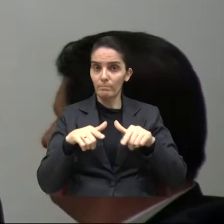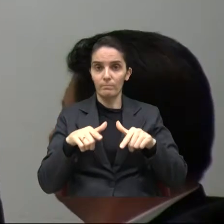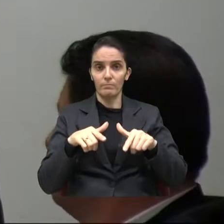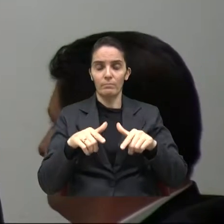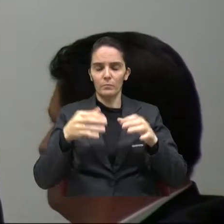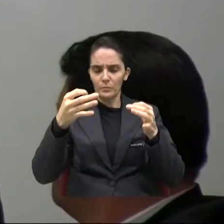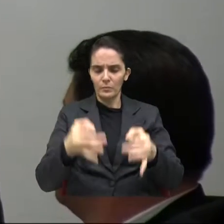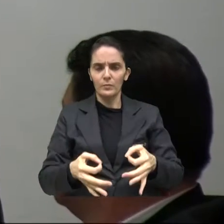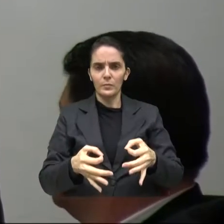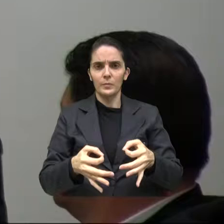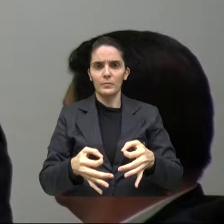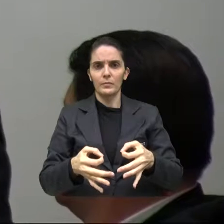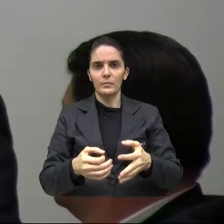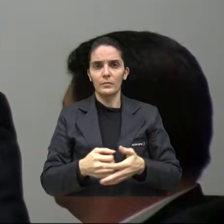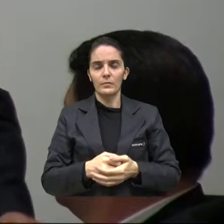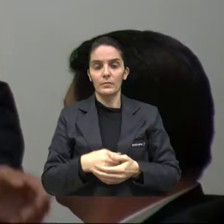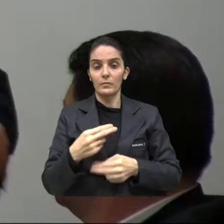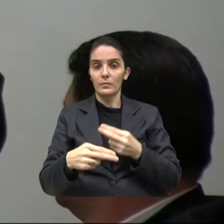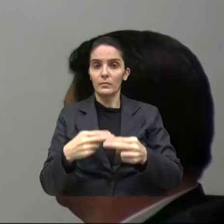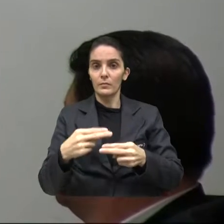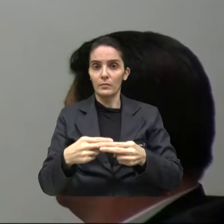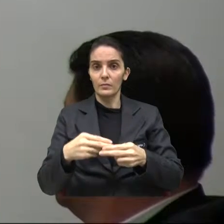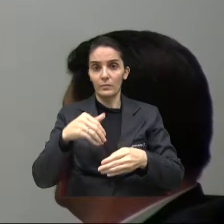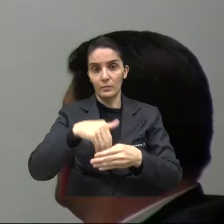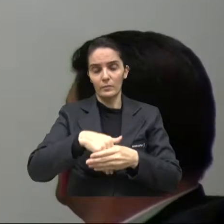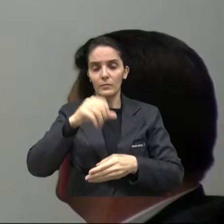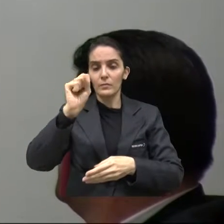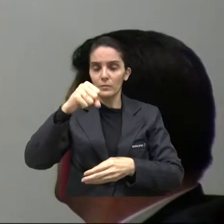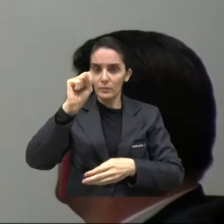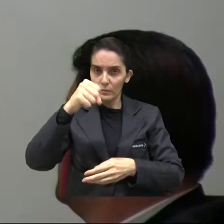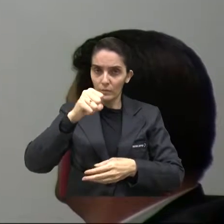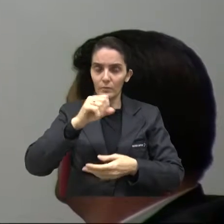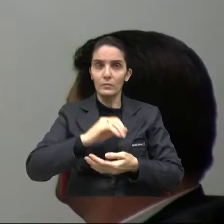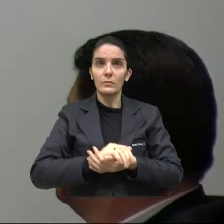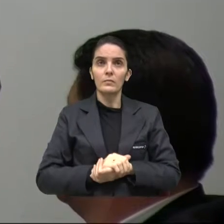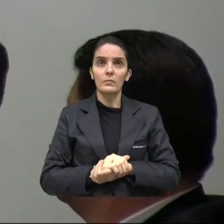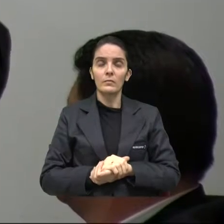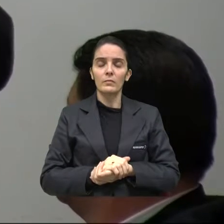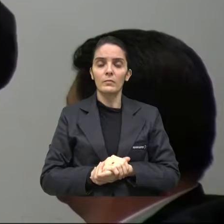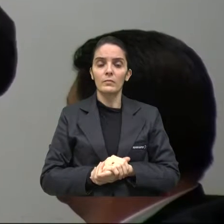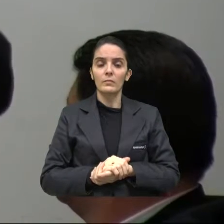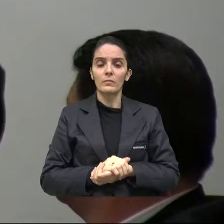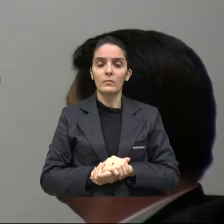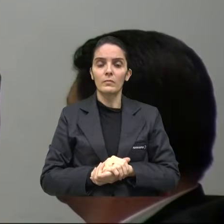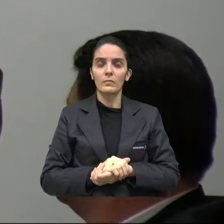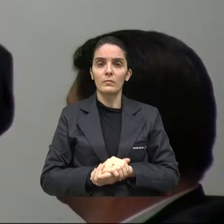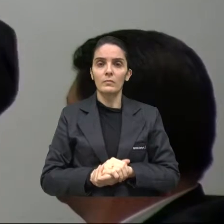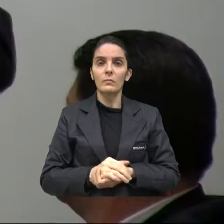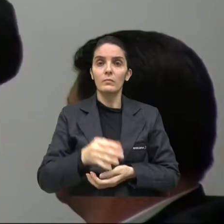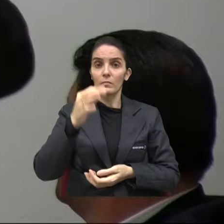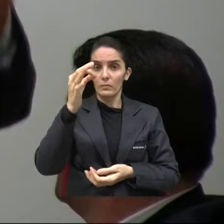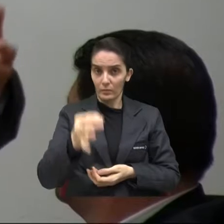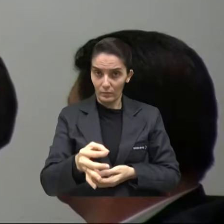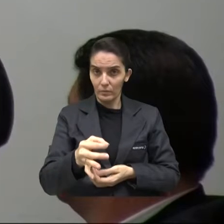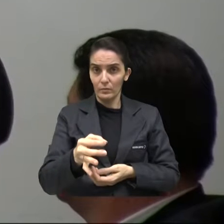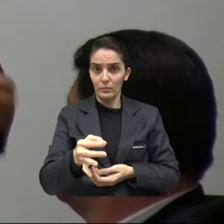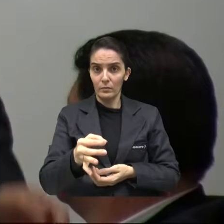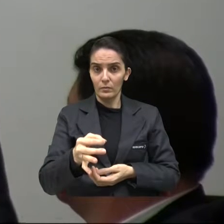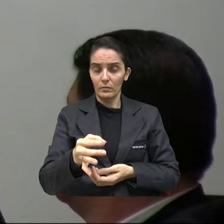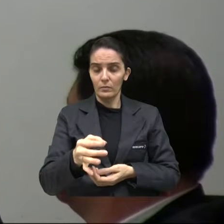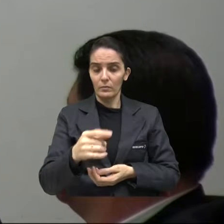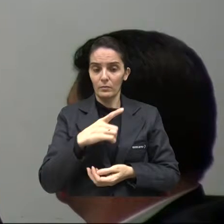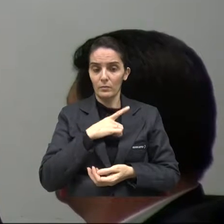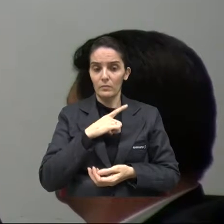sentido. E por isso, nosso voto é favorável, nós vamos votar a favor. Tenho certeza que para haver essa